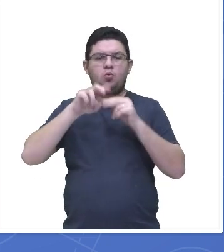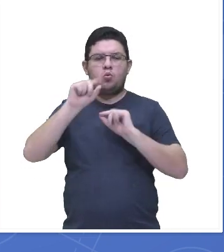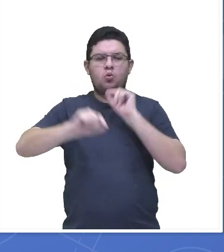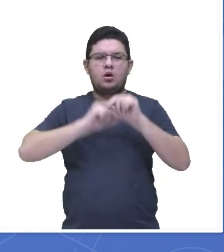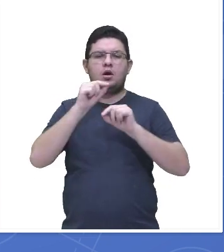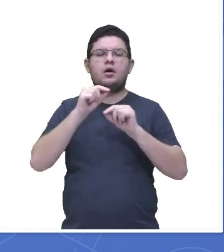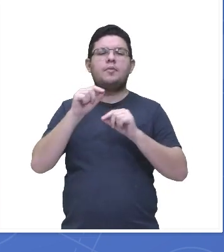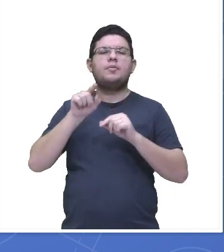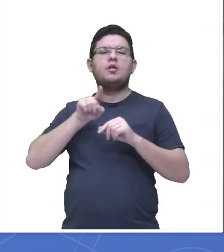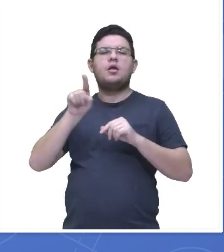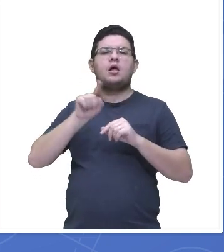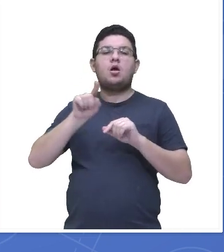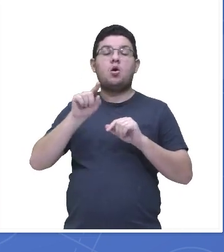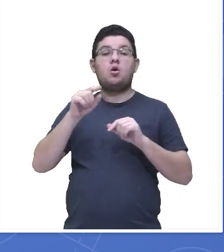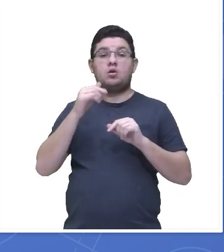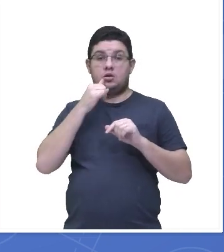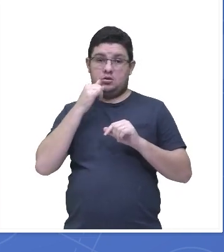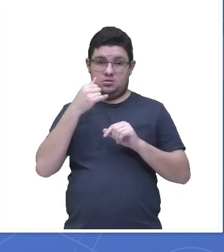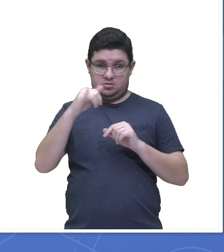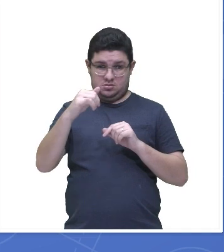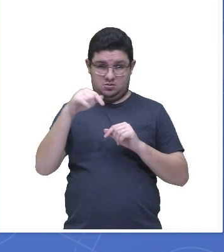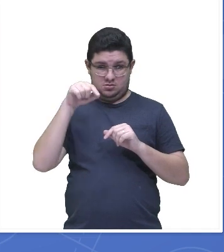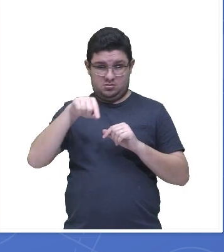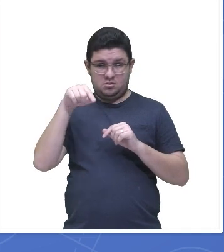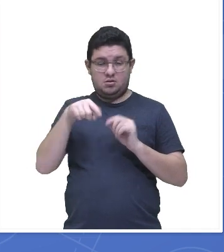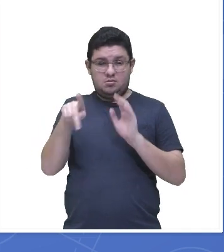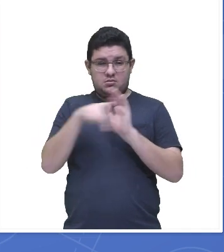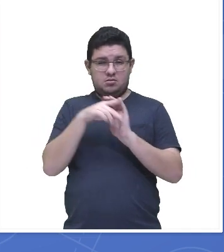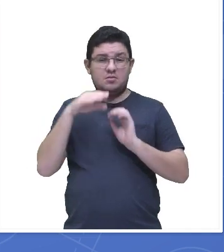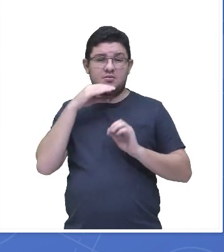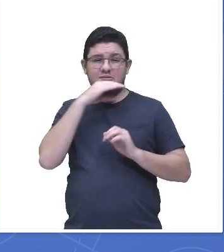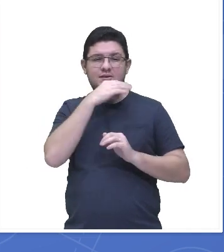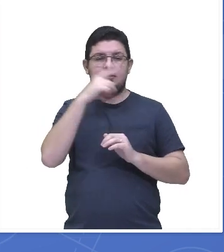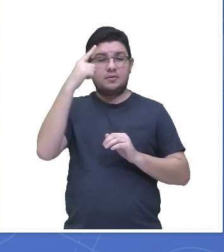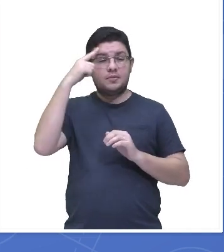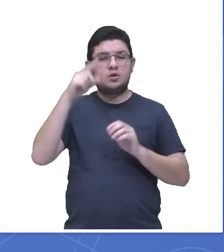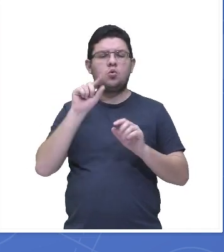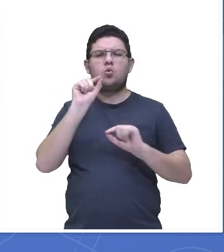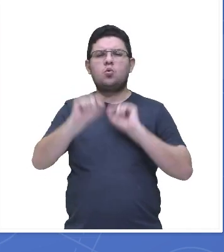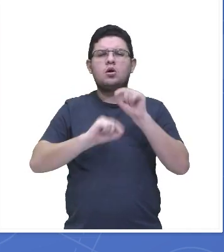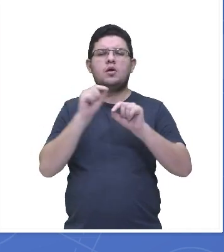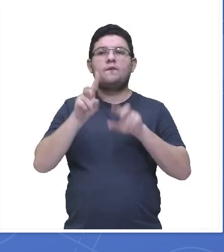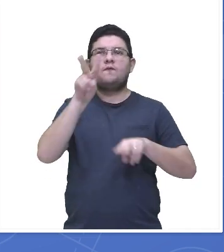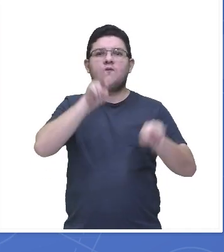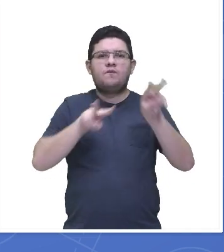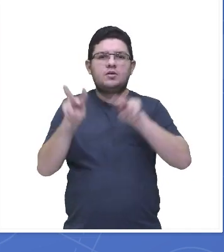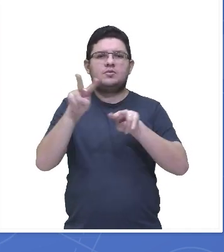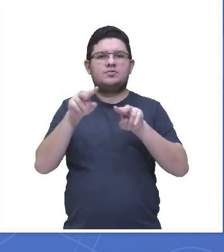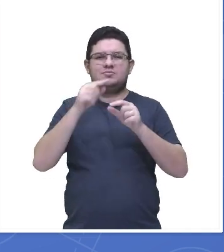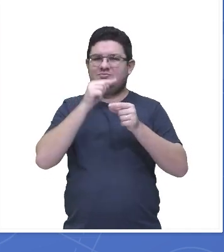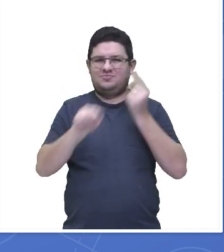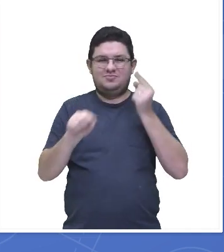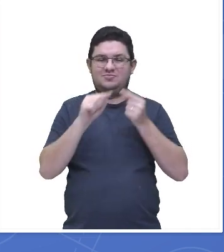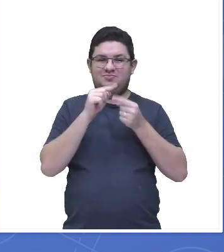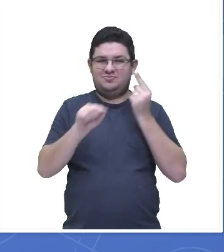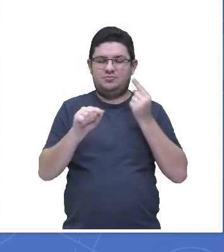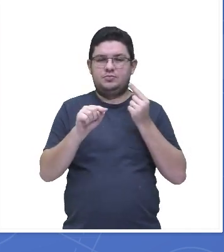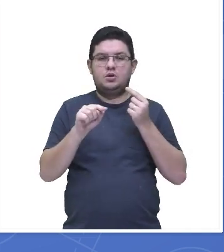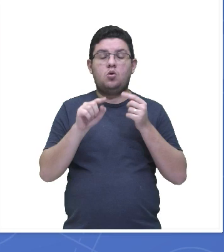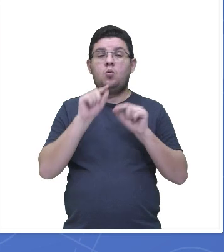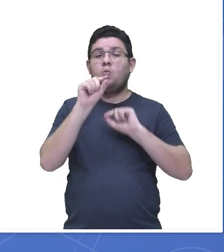ondas pertencem ao espectro visível somente, né? Ondas do espectro visível é que está errado. Porque as